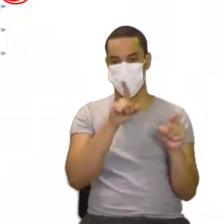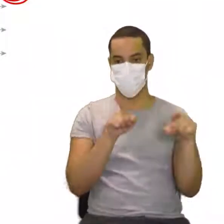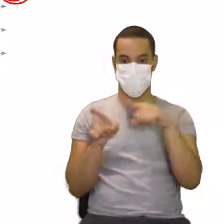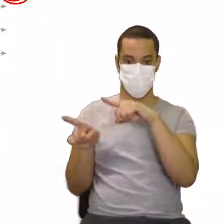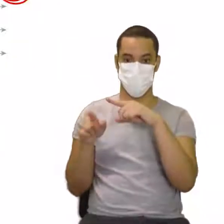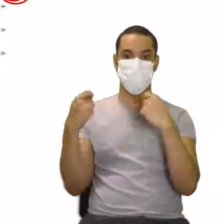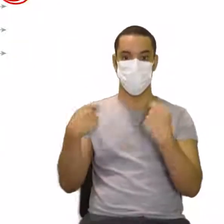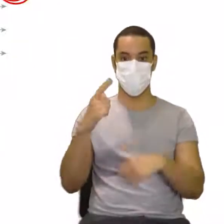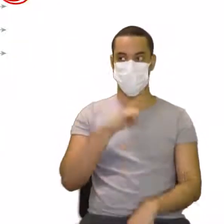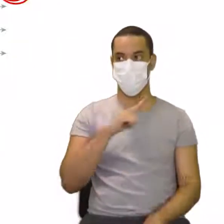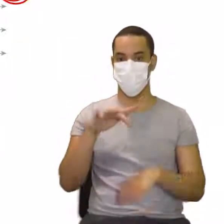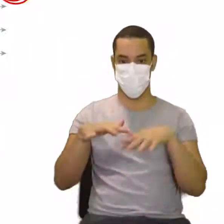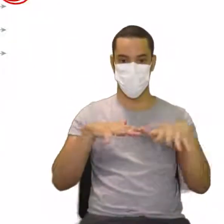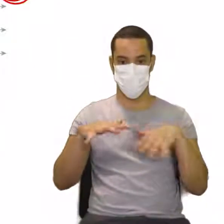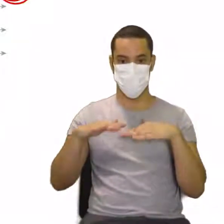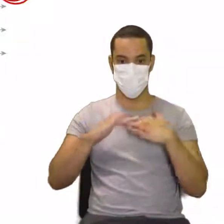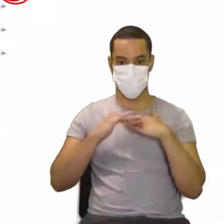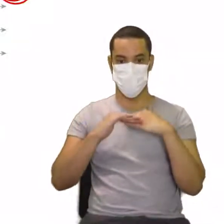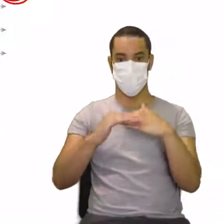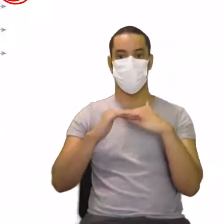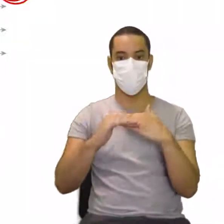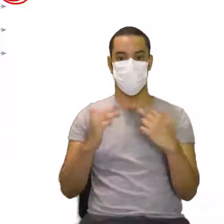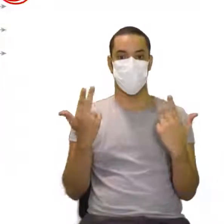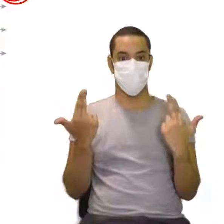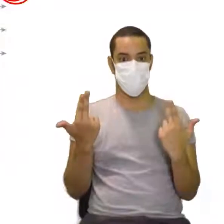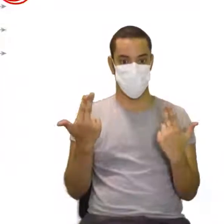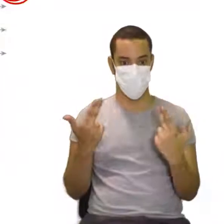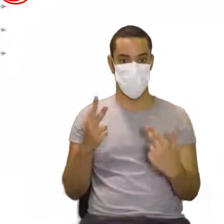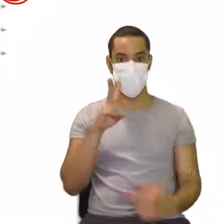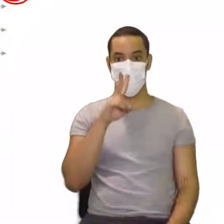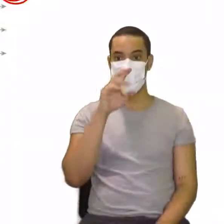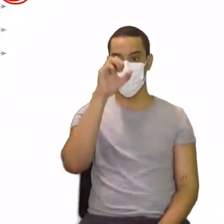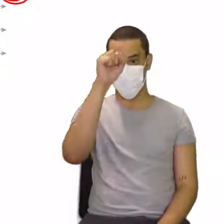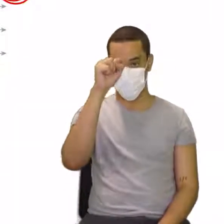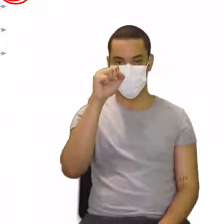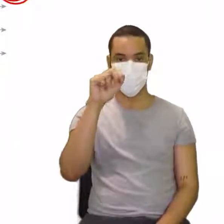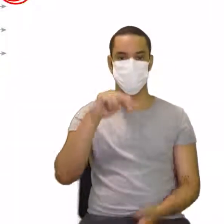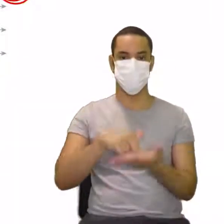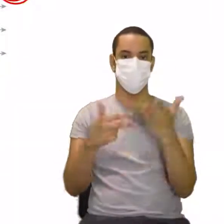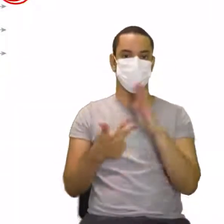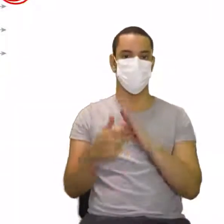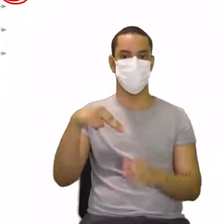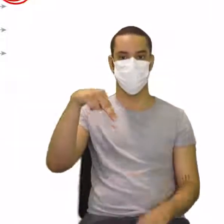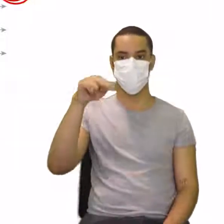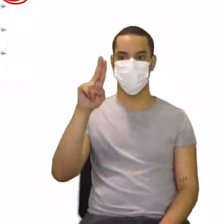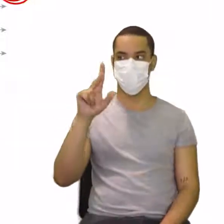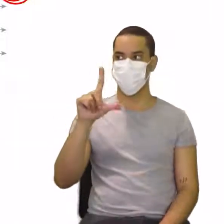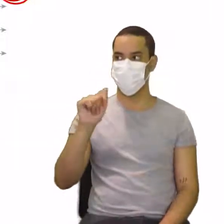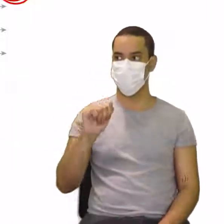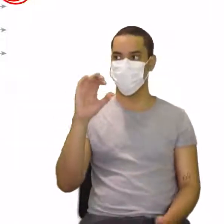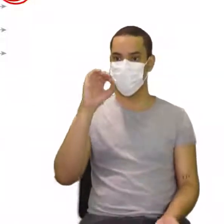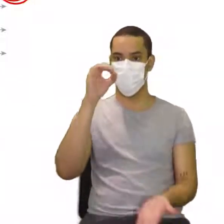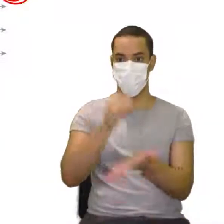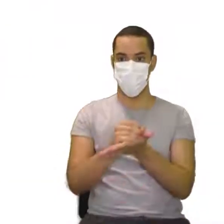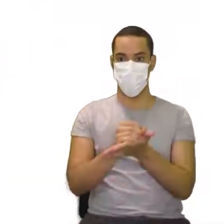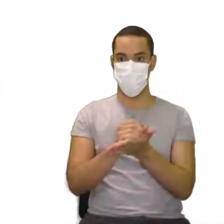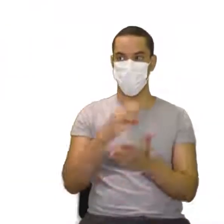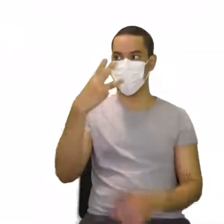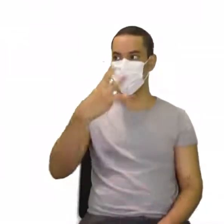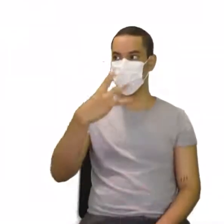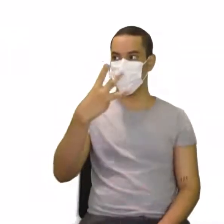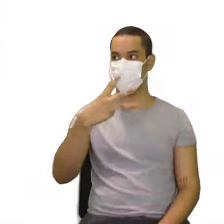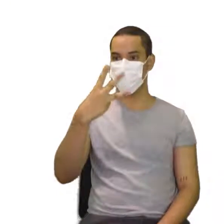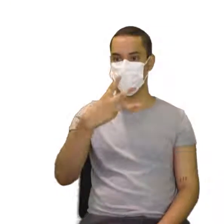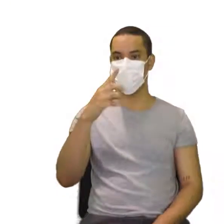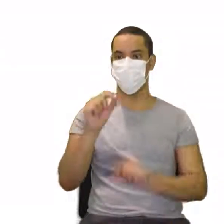movimento retilíneo uniforme e a força magnética aí é nula. Fechou? Pessoal, olha só, terceiro